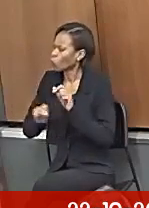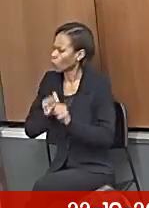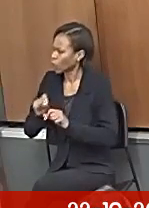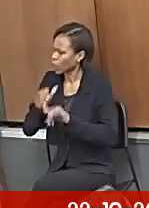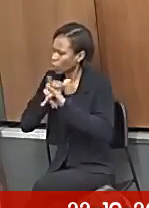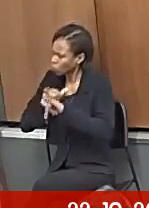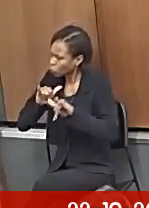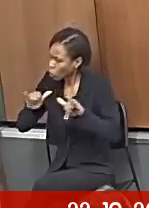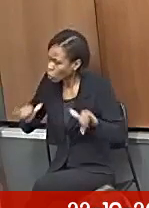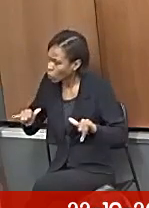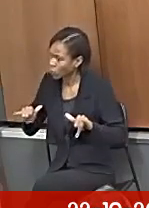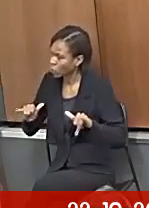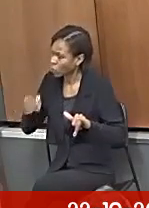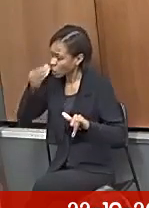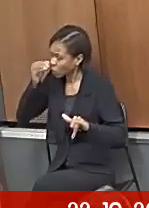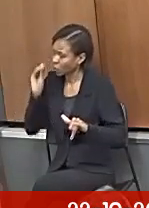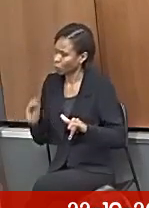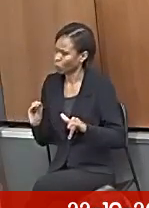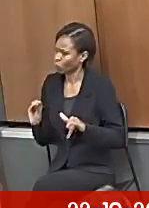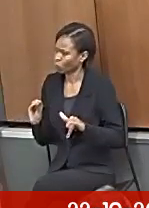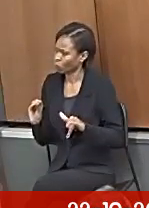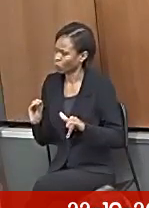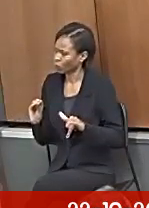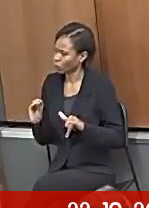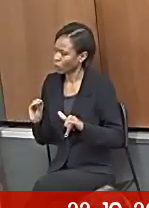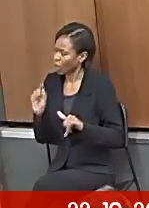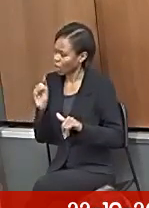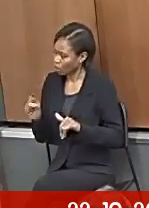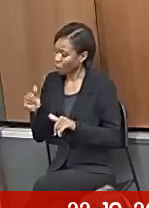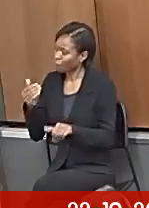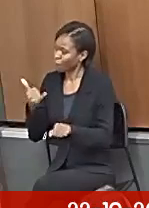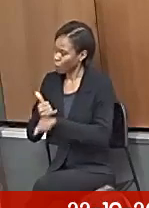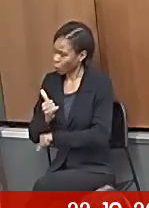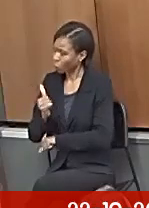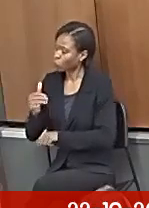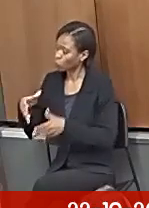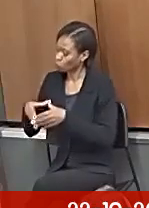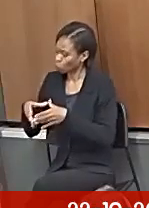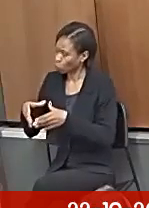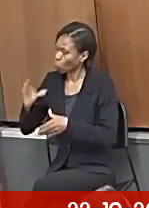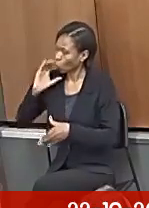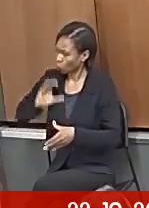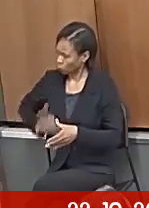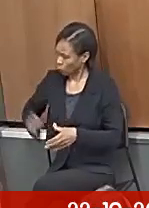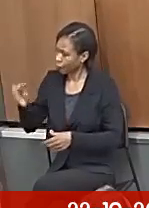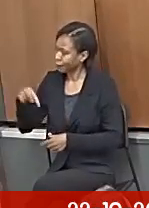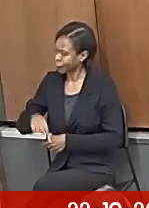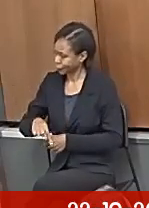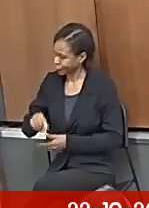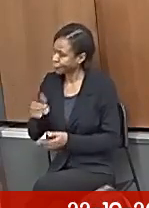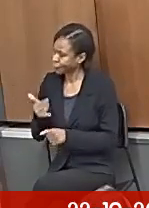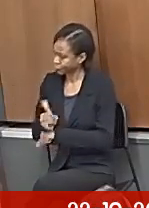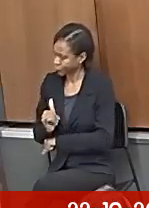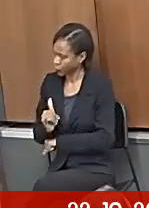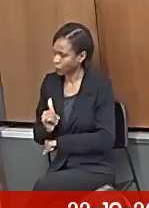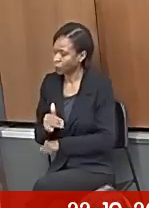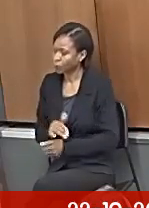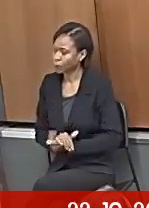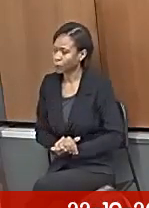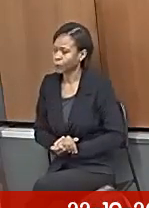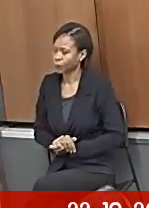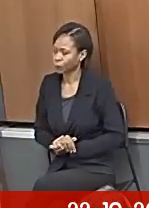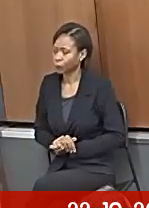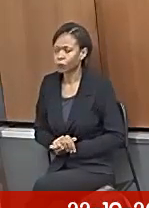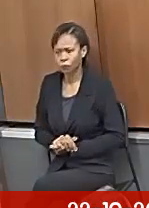à ausência do Conselho aqui nesse debate. Então, é isso que nós vamos apresentar. Não, eu sei, pode ser convocado, mas